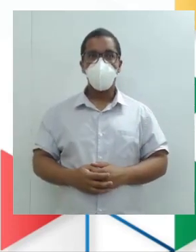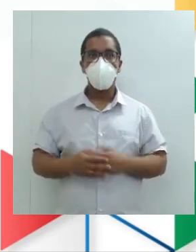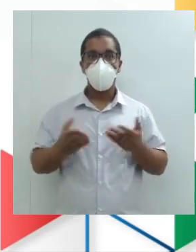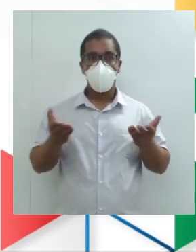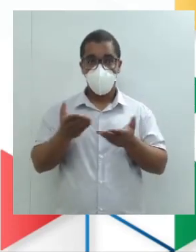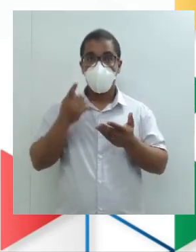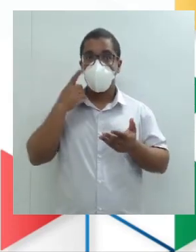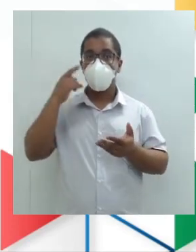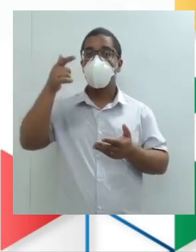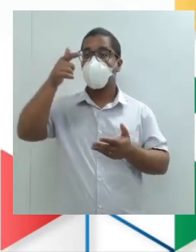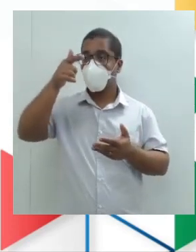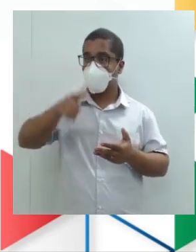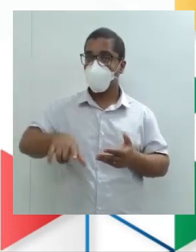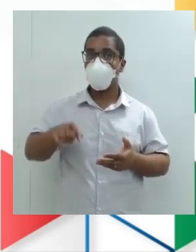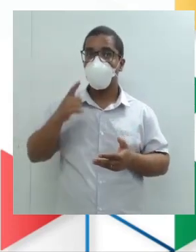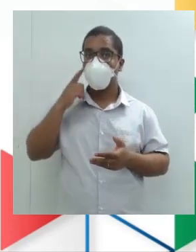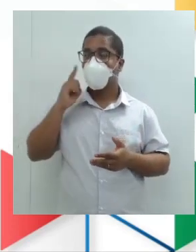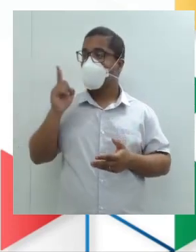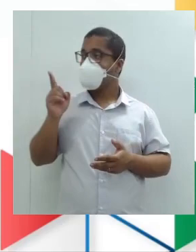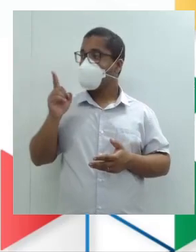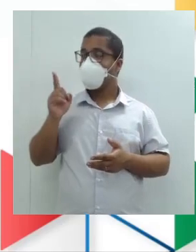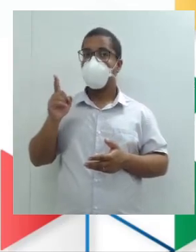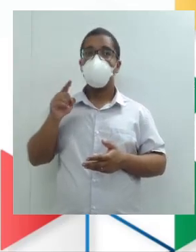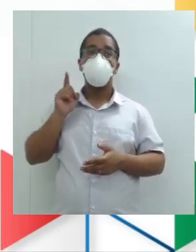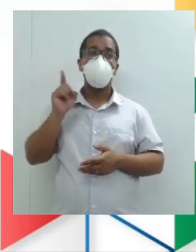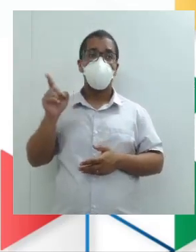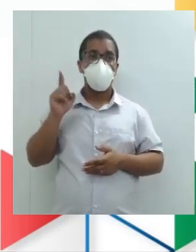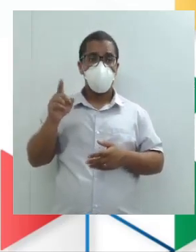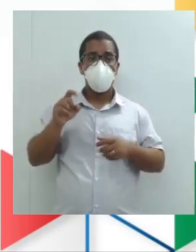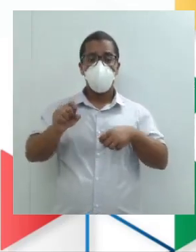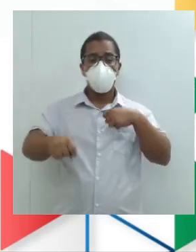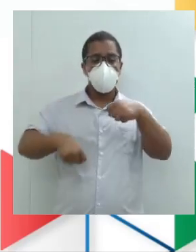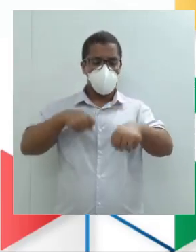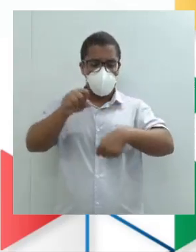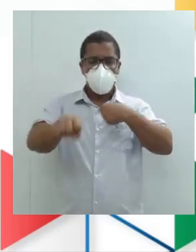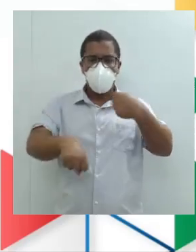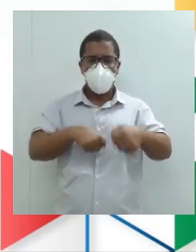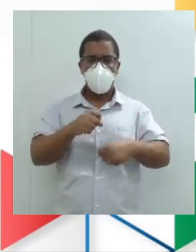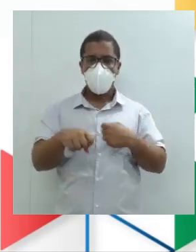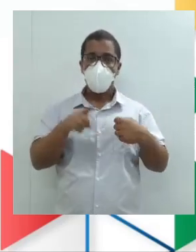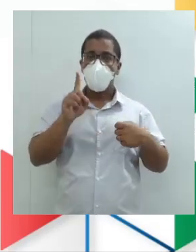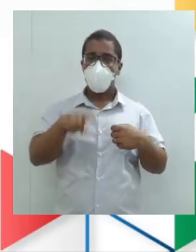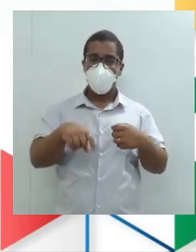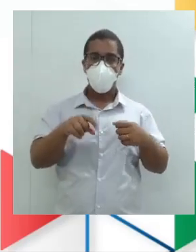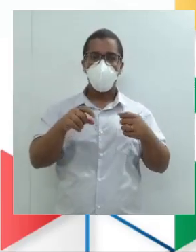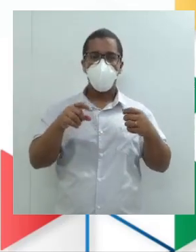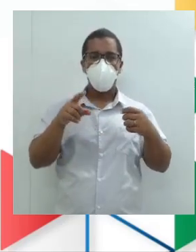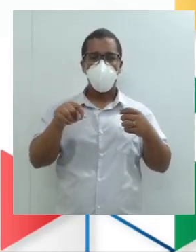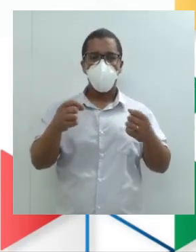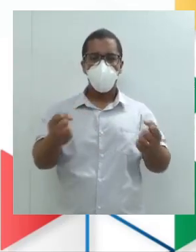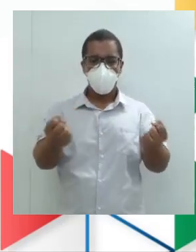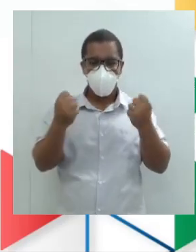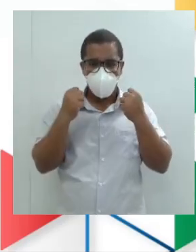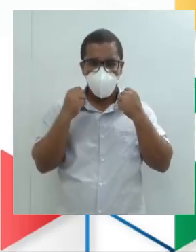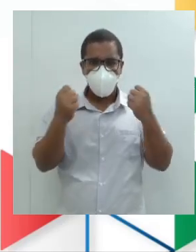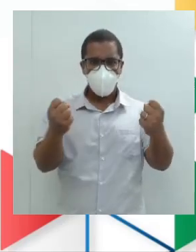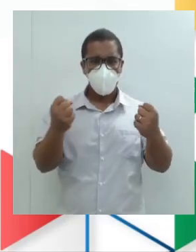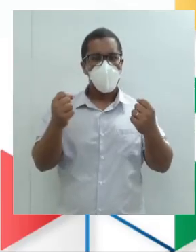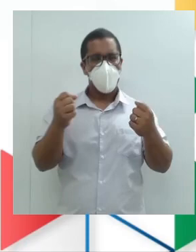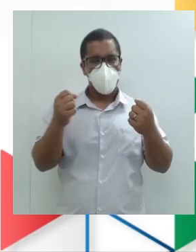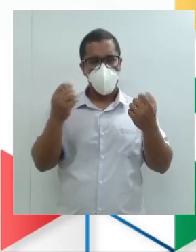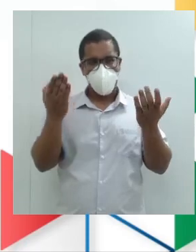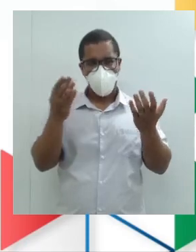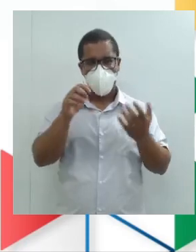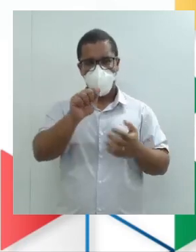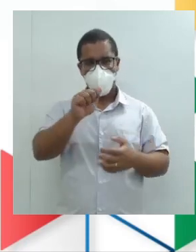Olha só, mais uma imagem para vocês. E essa imagem seria como nas academias. Então, relativo mais à prática